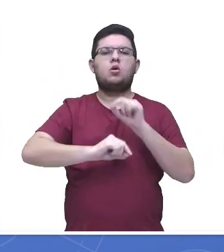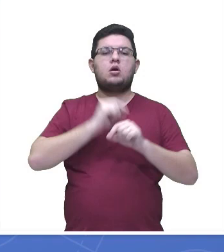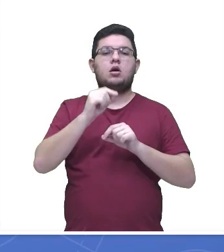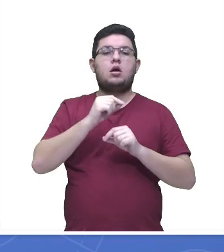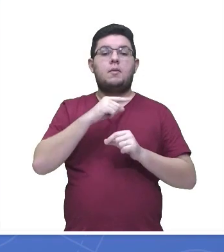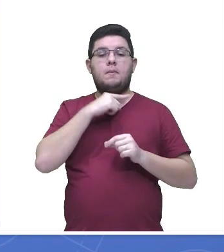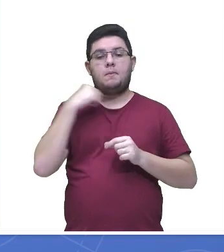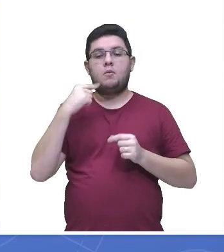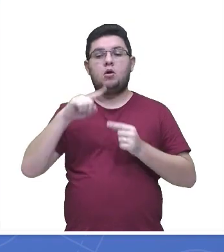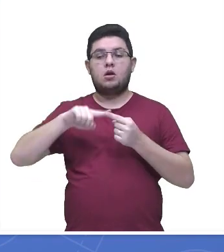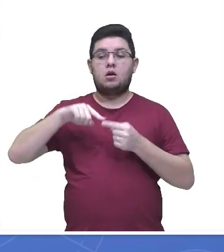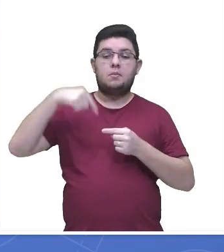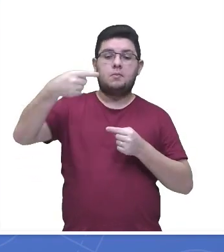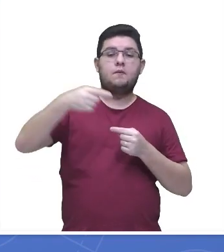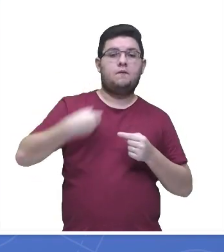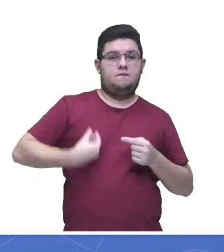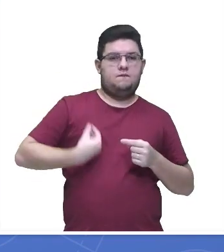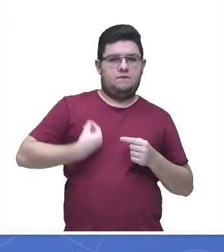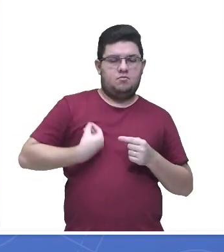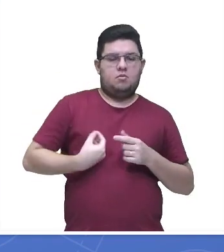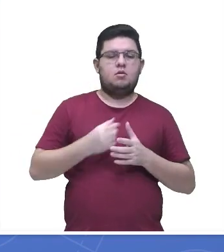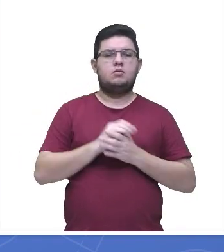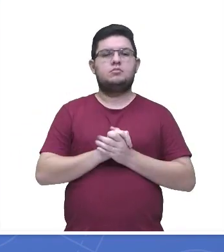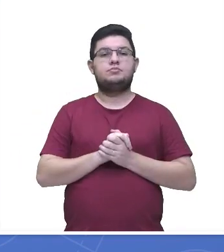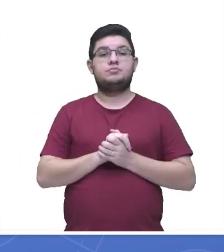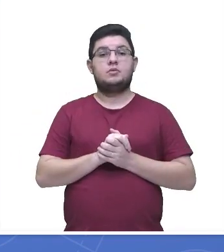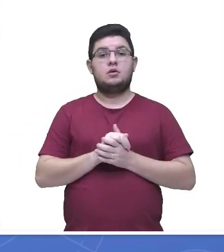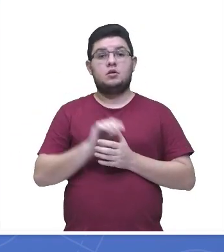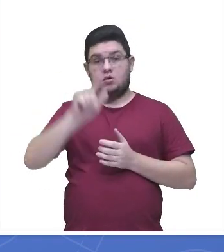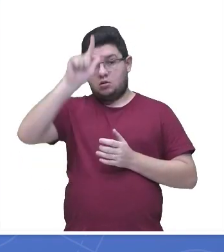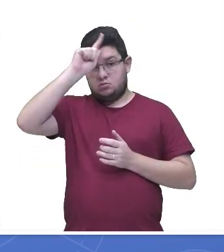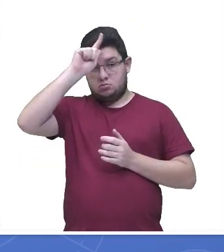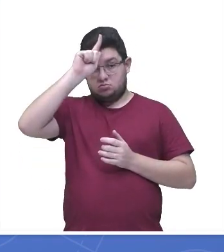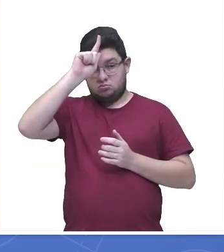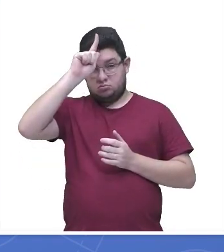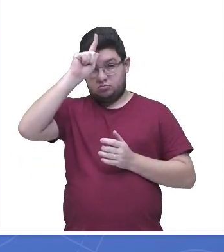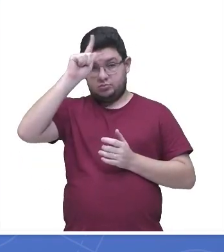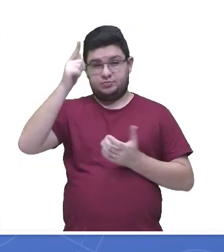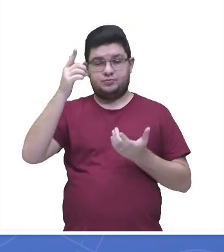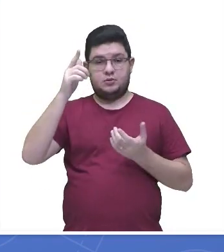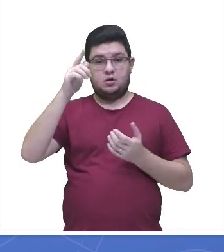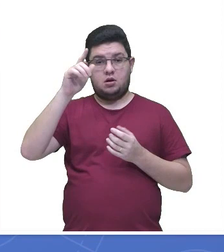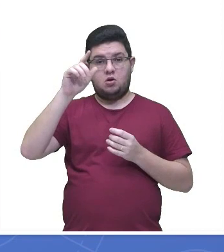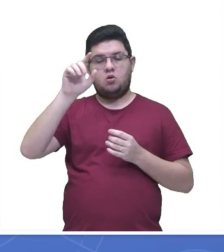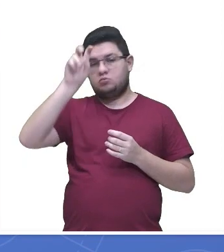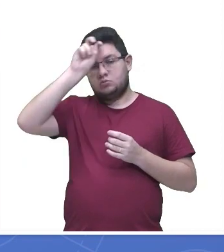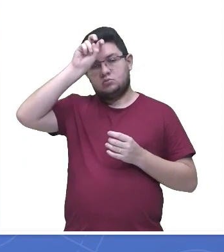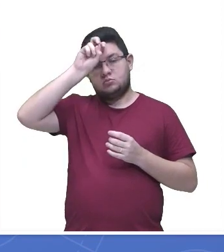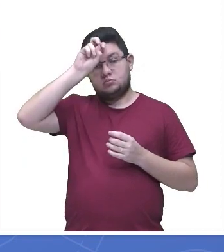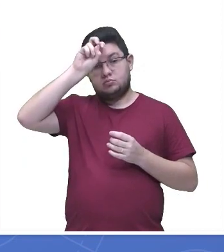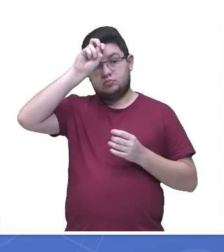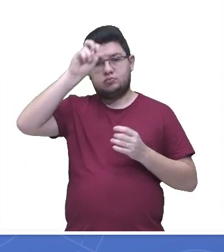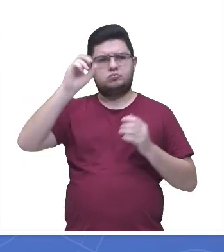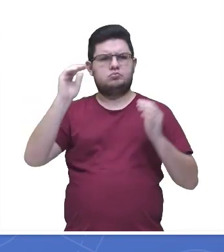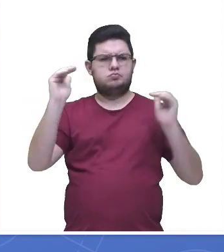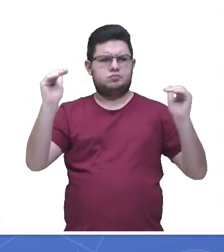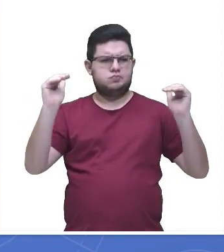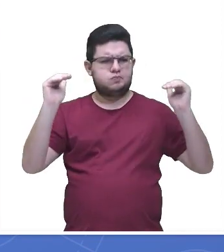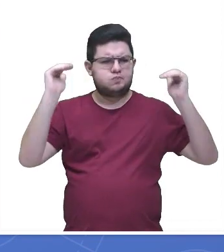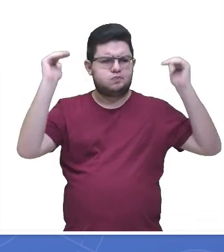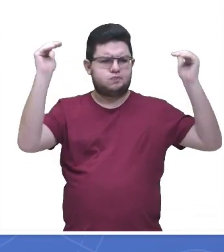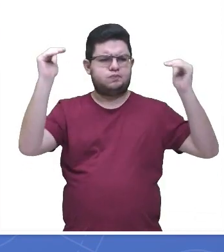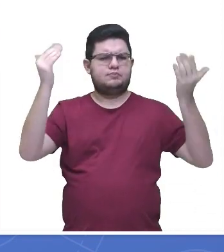não existia democracia no Egito. Na Grécia, vai existir a democracia. O ser humano